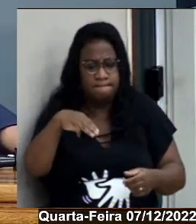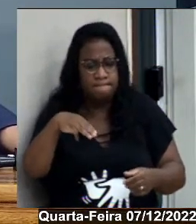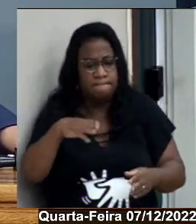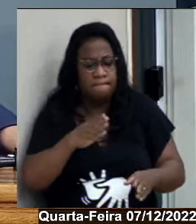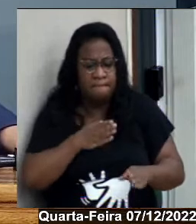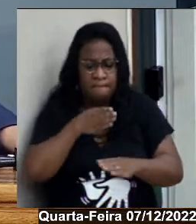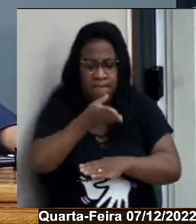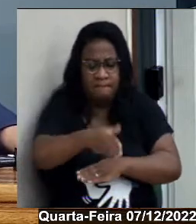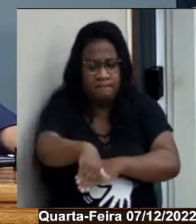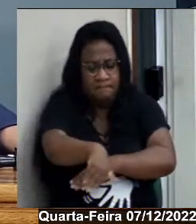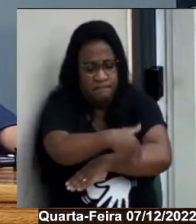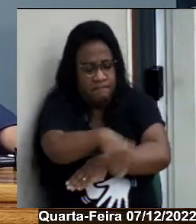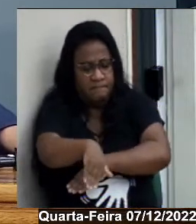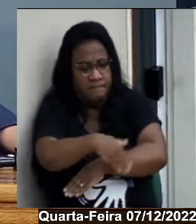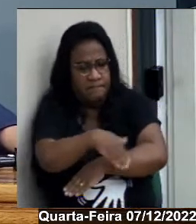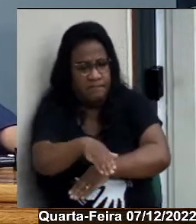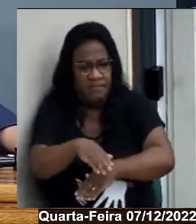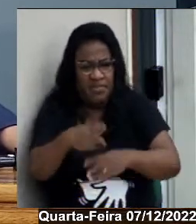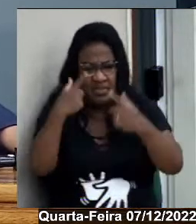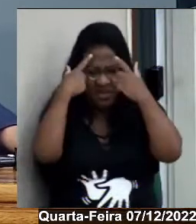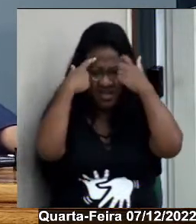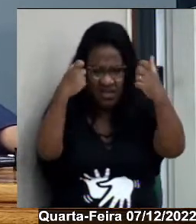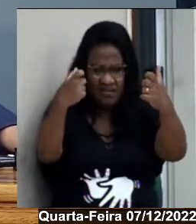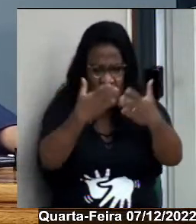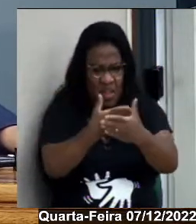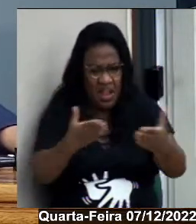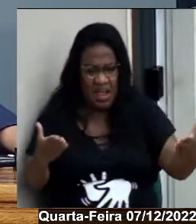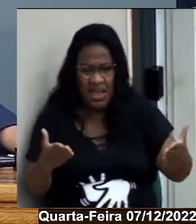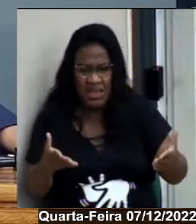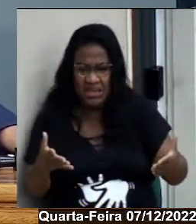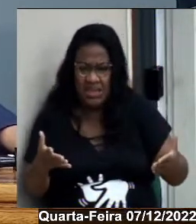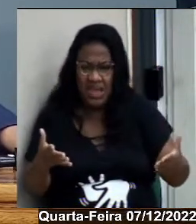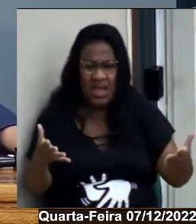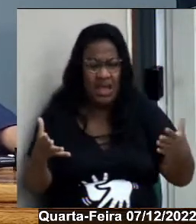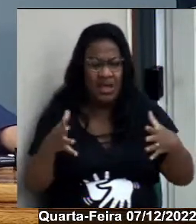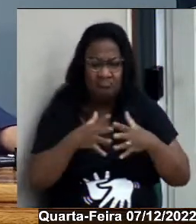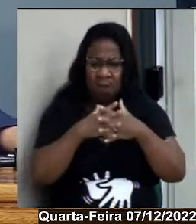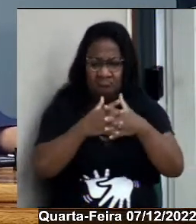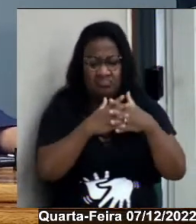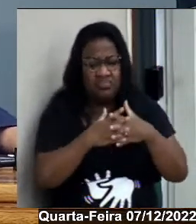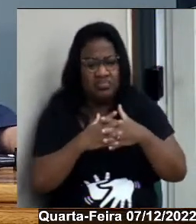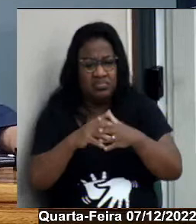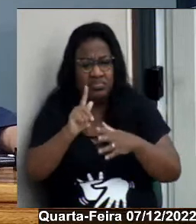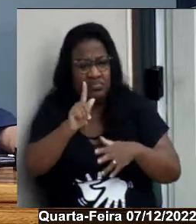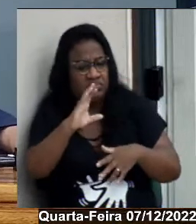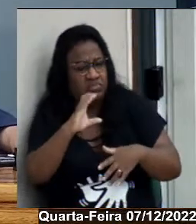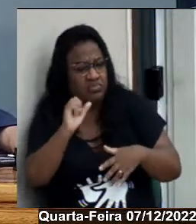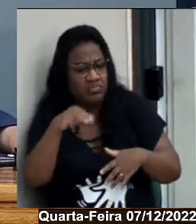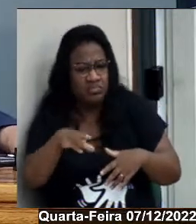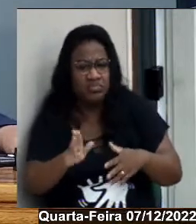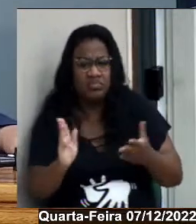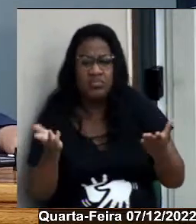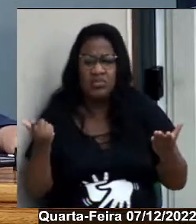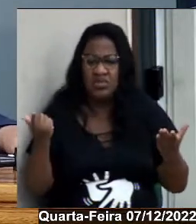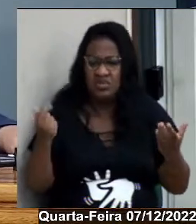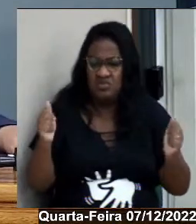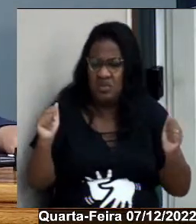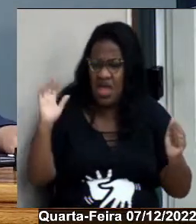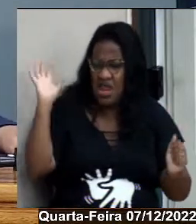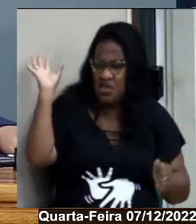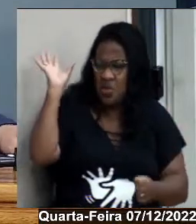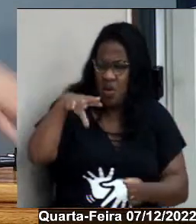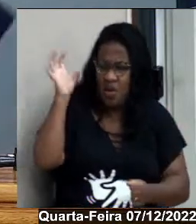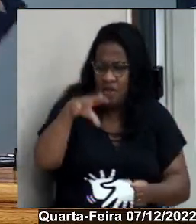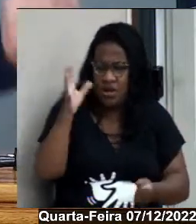rua, em muitas manifestações violentas de vocês, tacar coquetel molotov na guarda municipal, na PM, chama eles